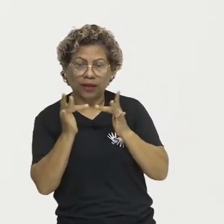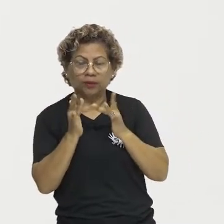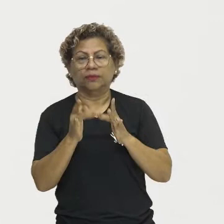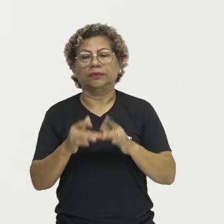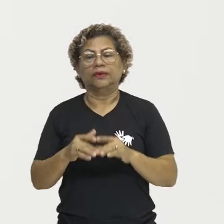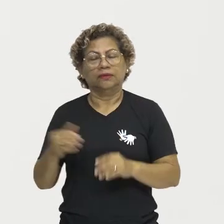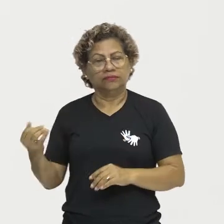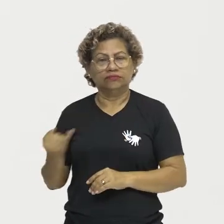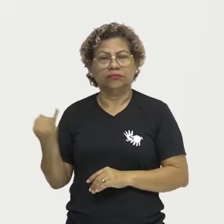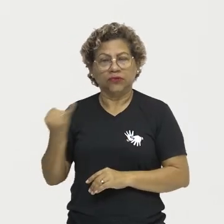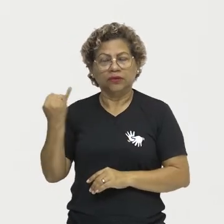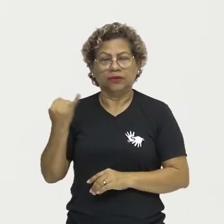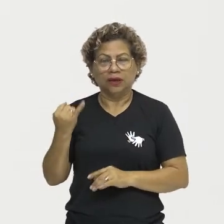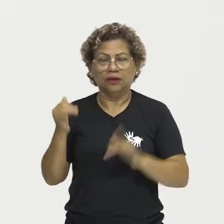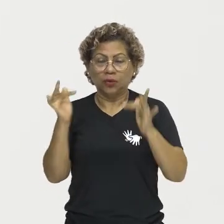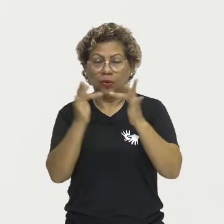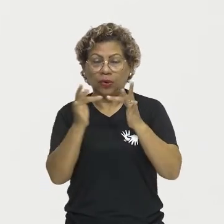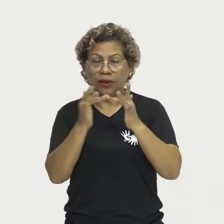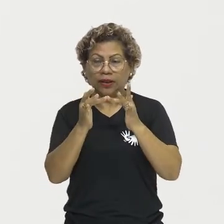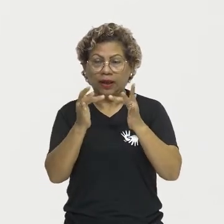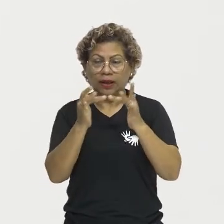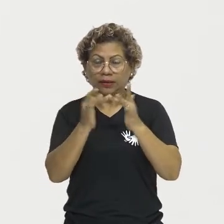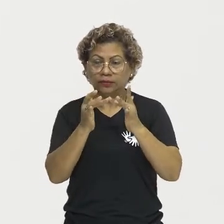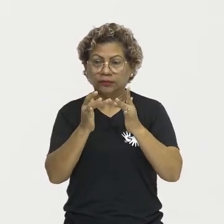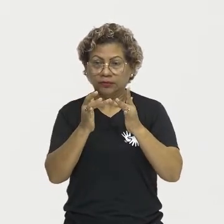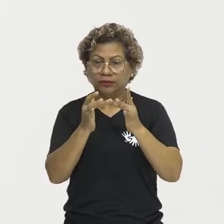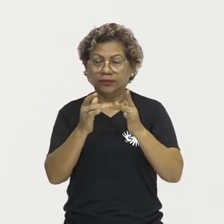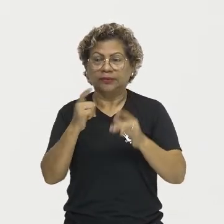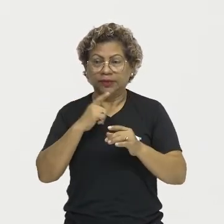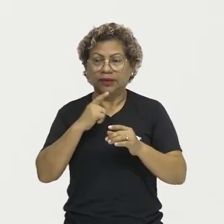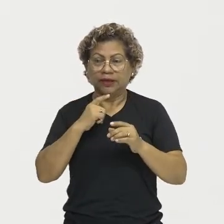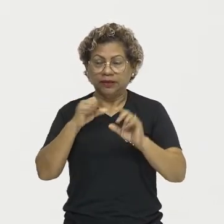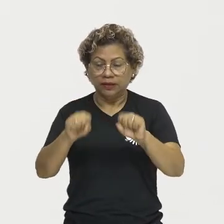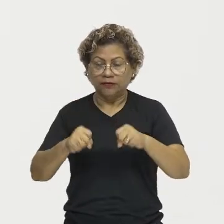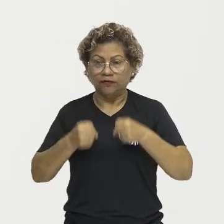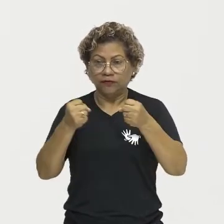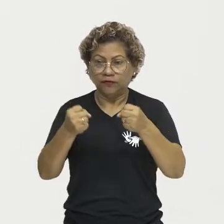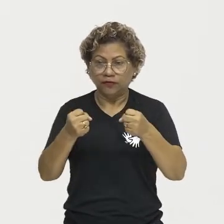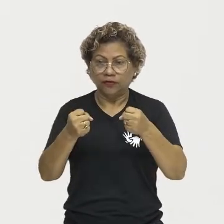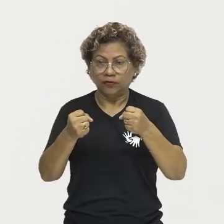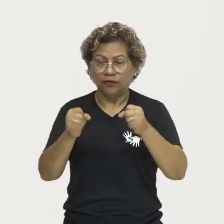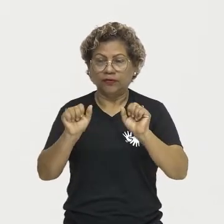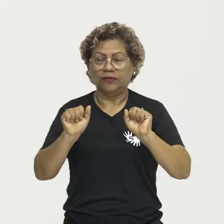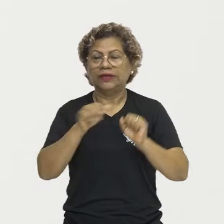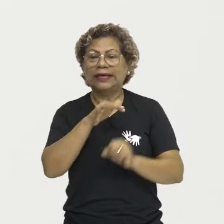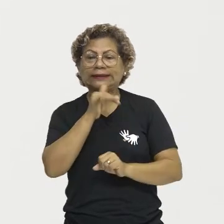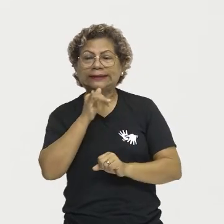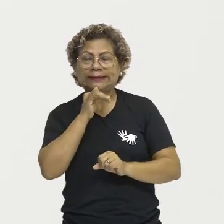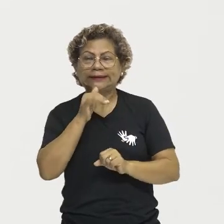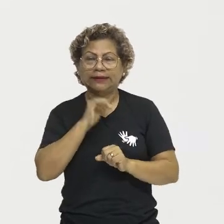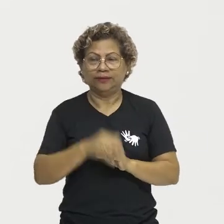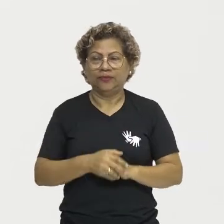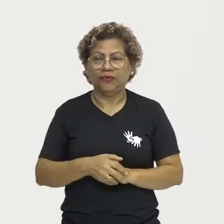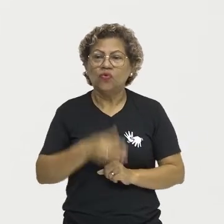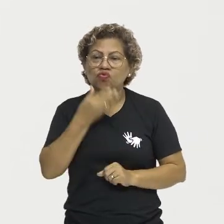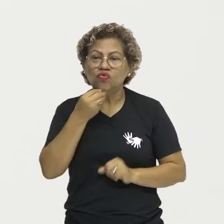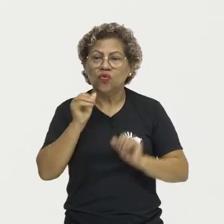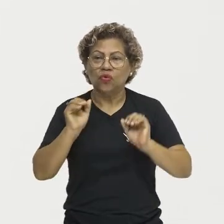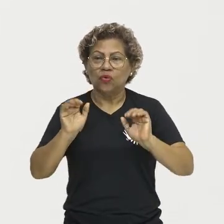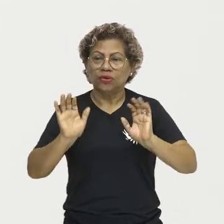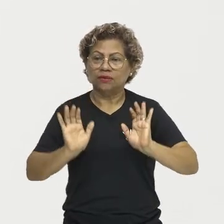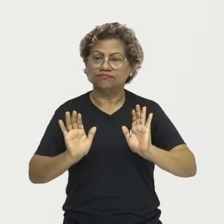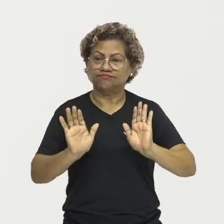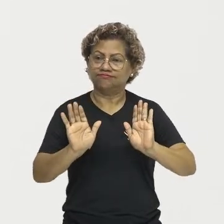é necessário contato físico para que a força seja aplicada, como, por exemplo, aí o ato de empurrar um